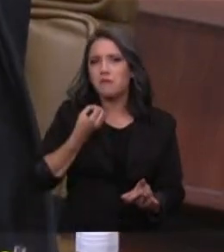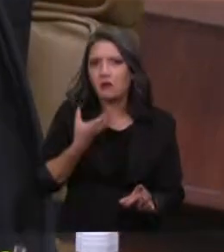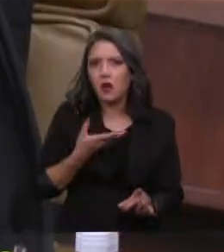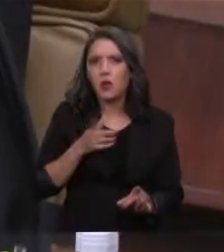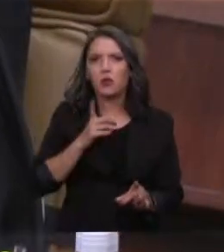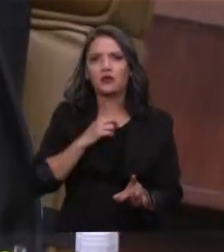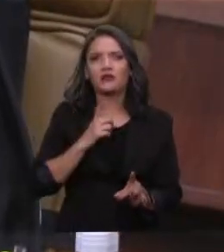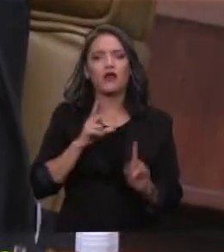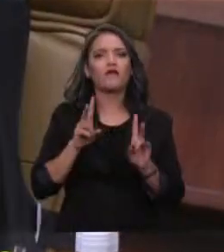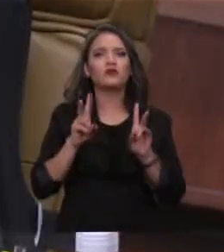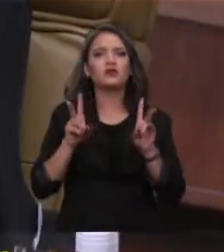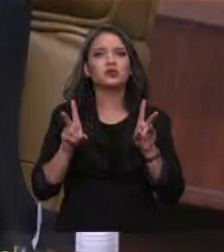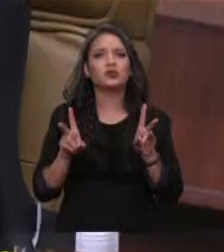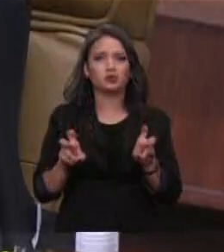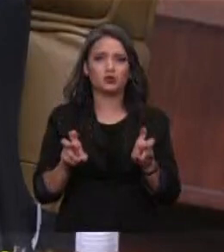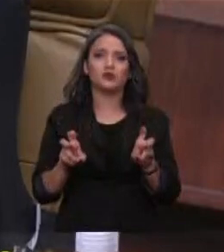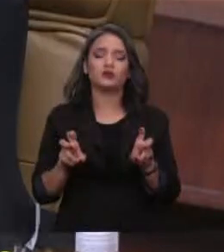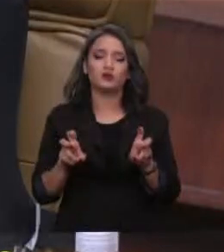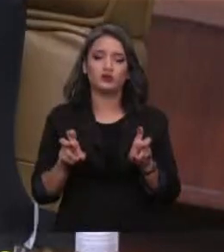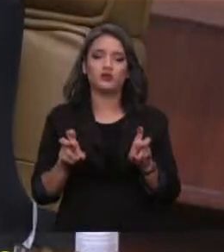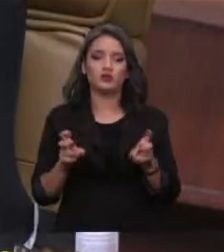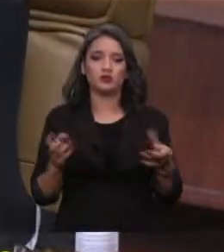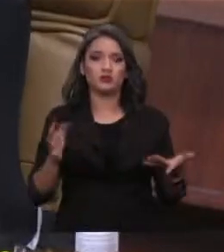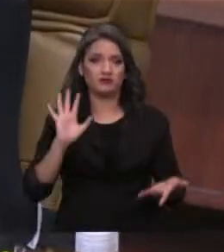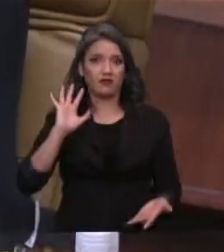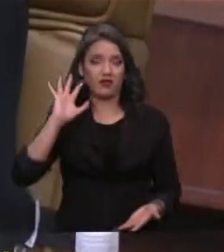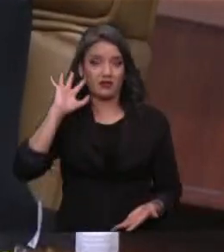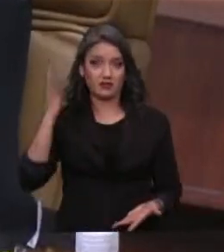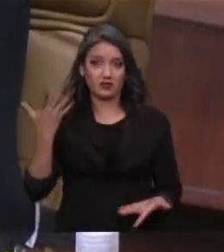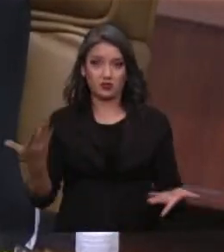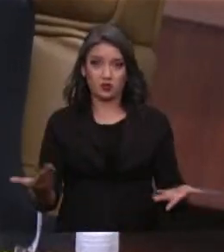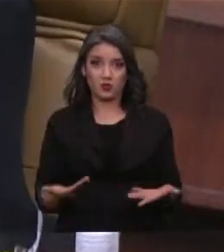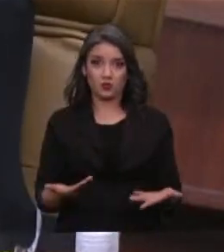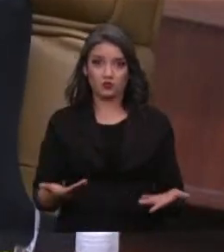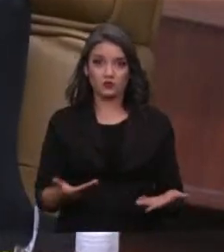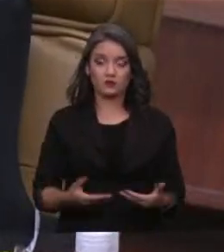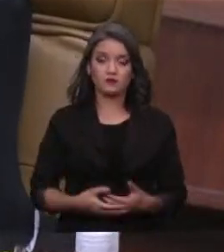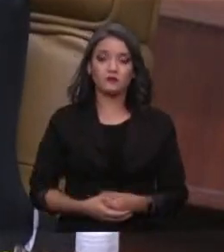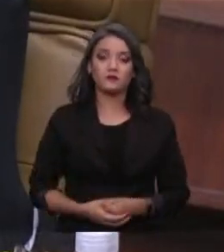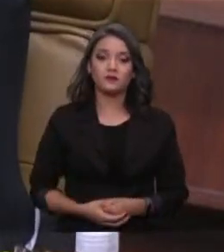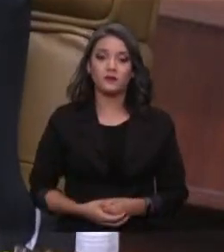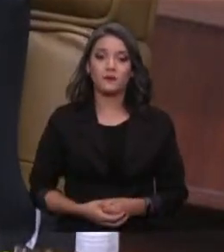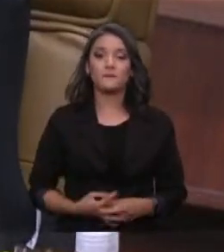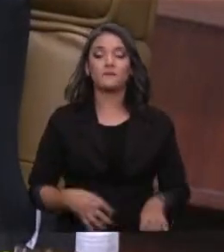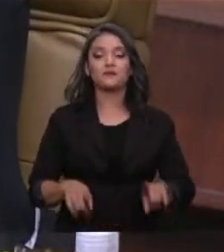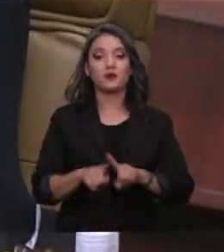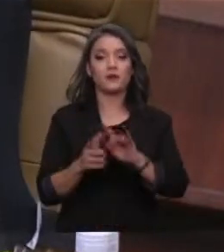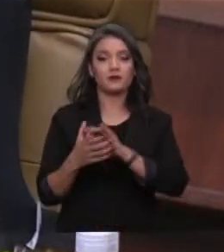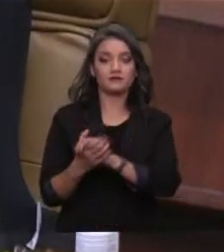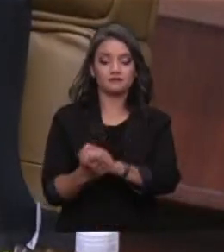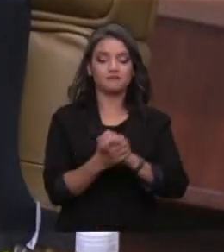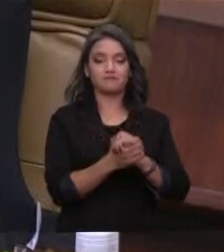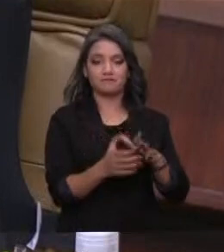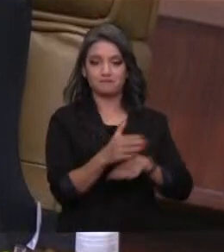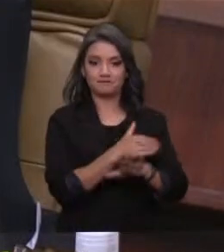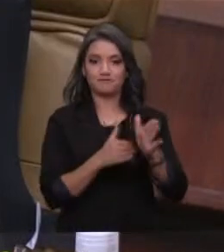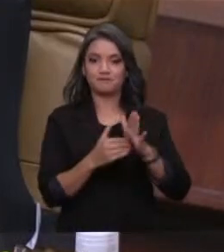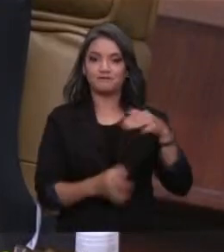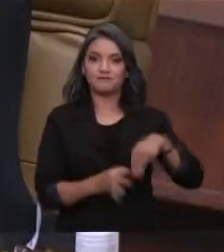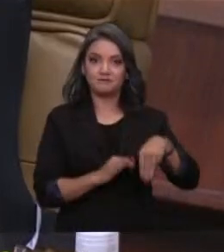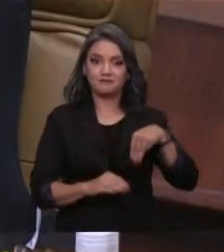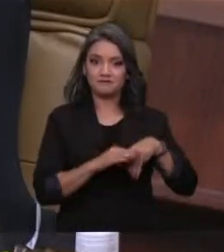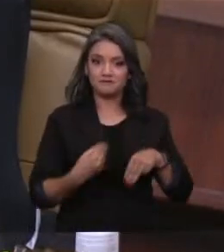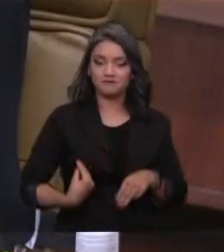à questão que está sendo decidida nessa ação penal. Também aos eminentes pares aqui presentes,